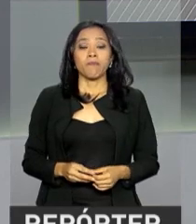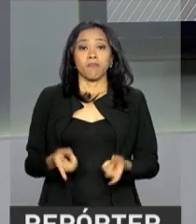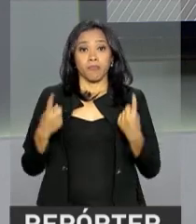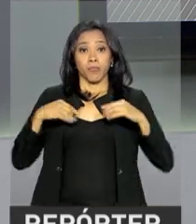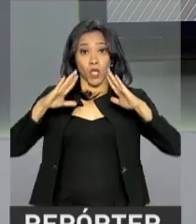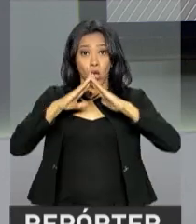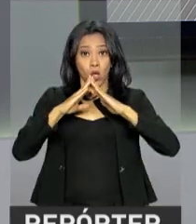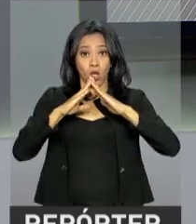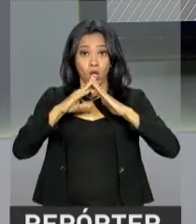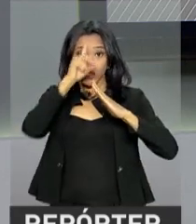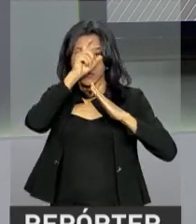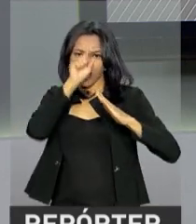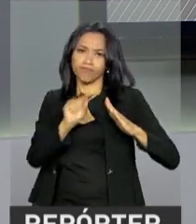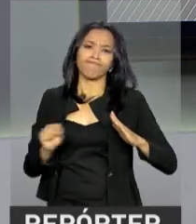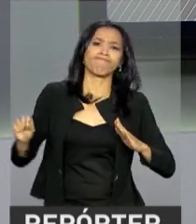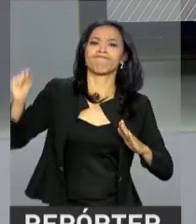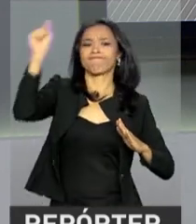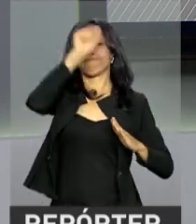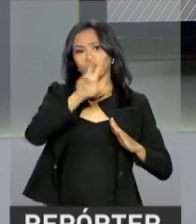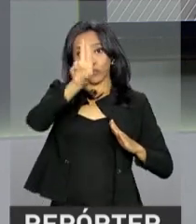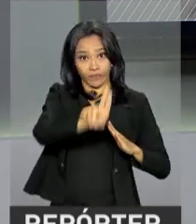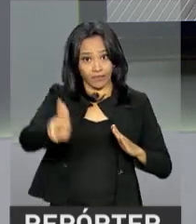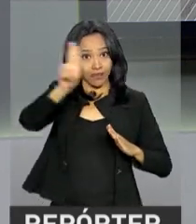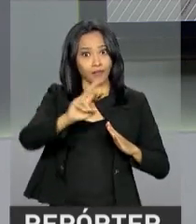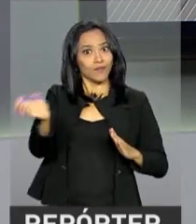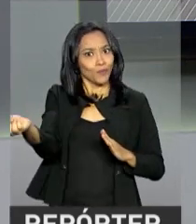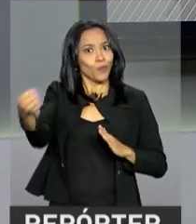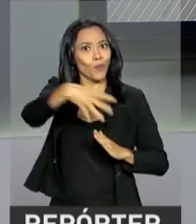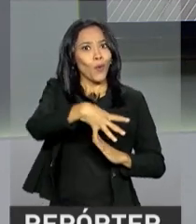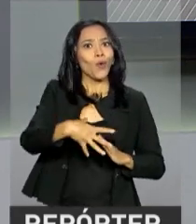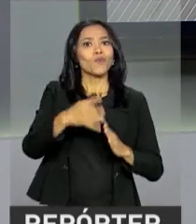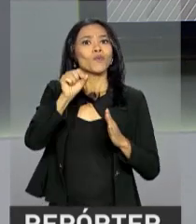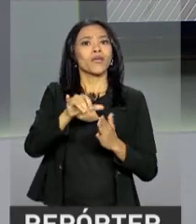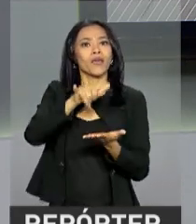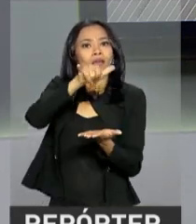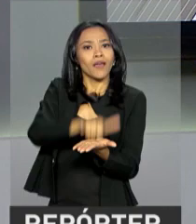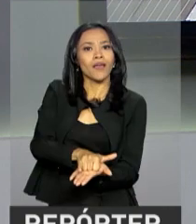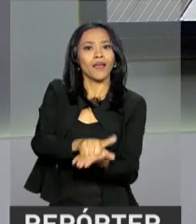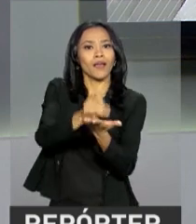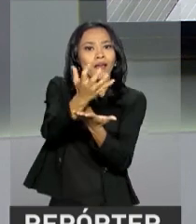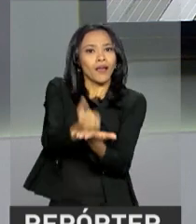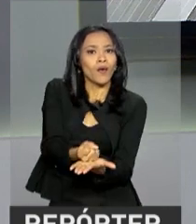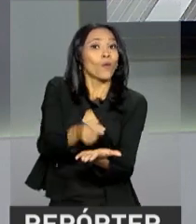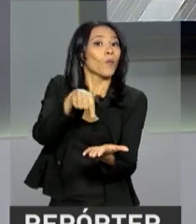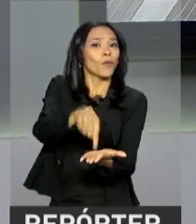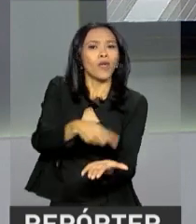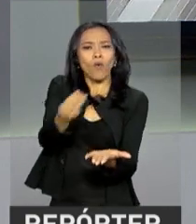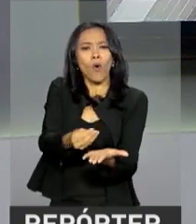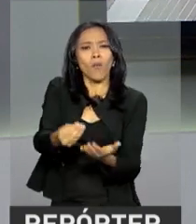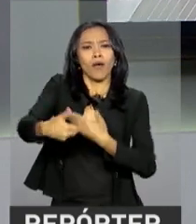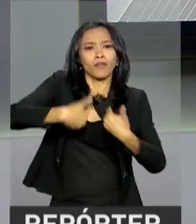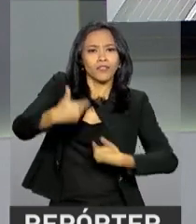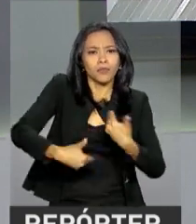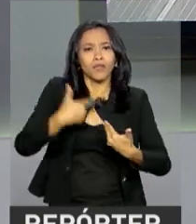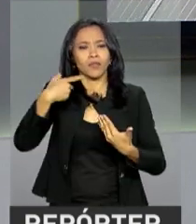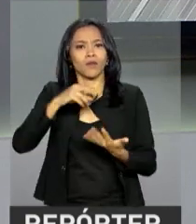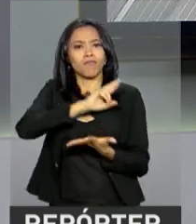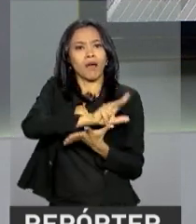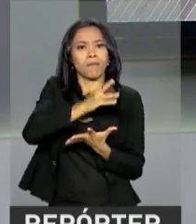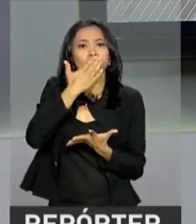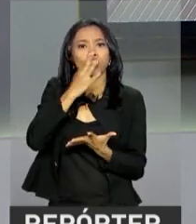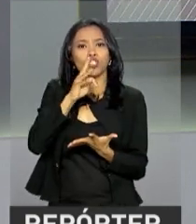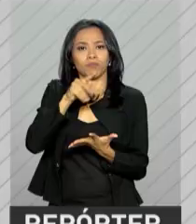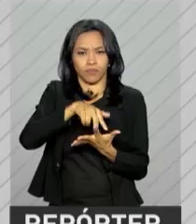hospitais universitários federais ganharam um novo aplicativo que traz informações sobre atendimentos e especialidades